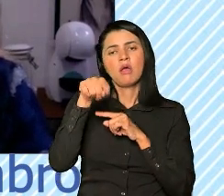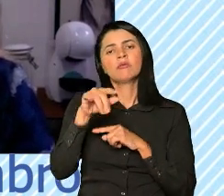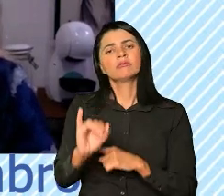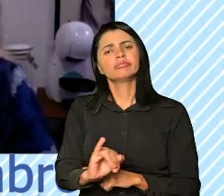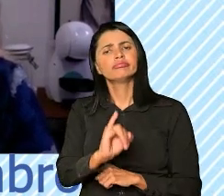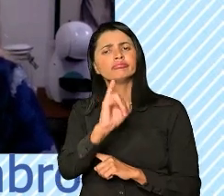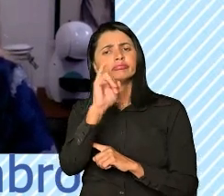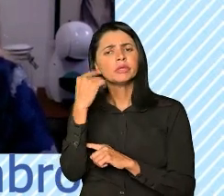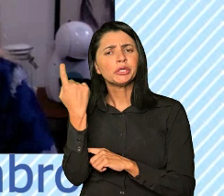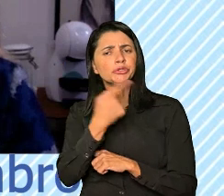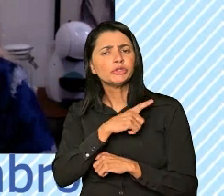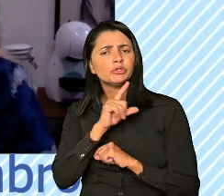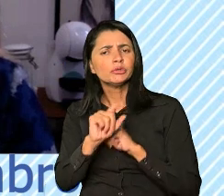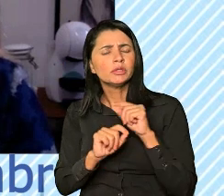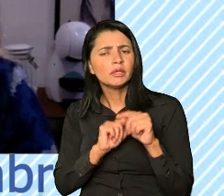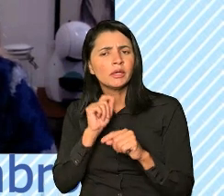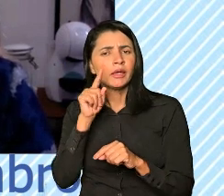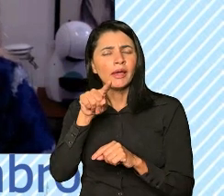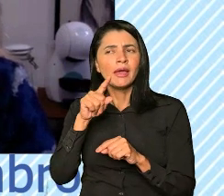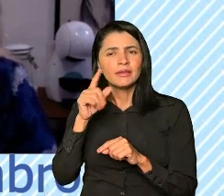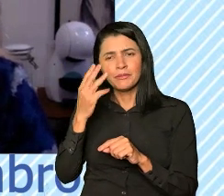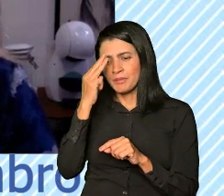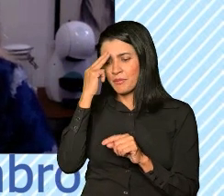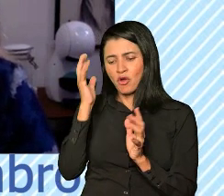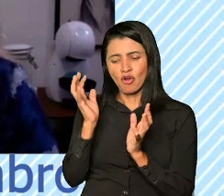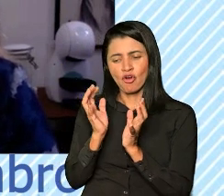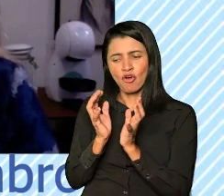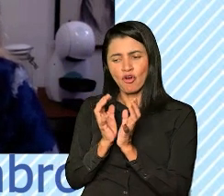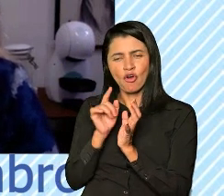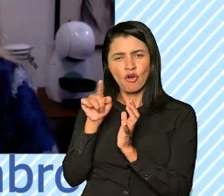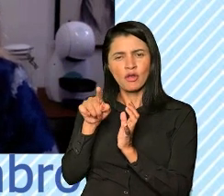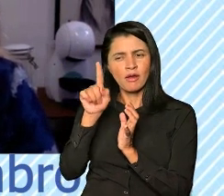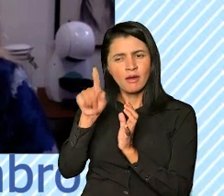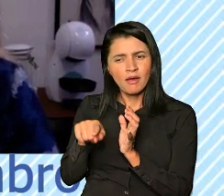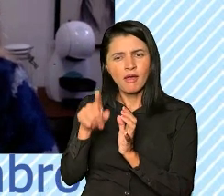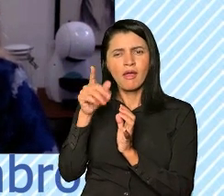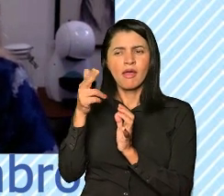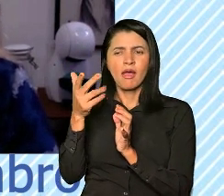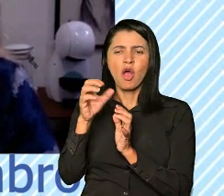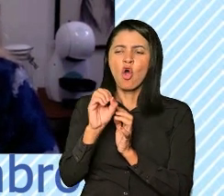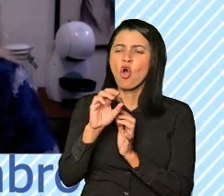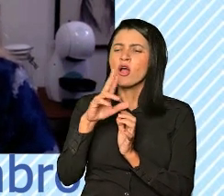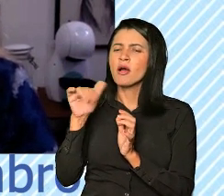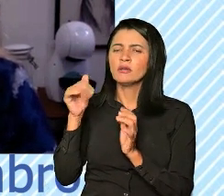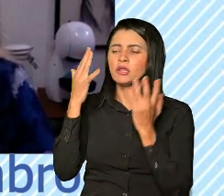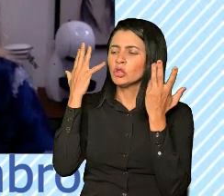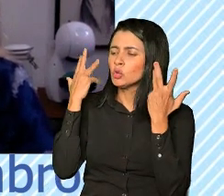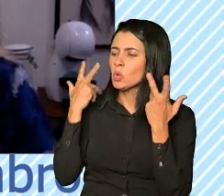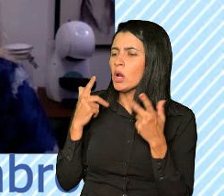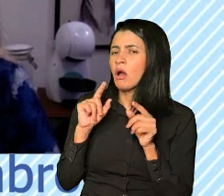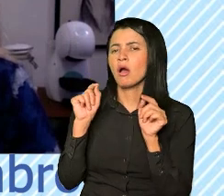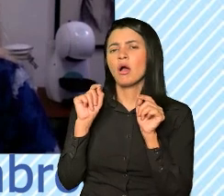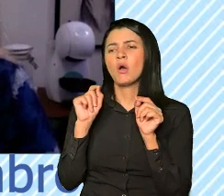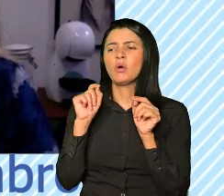consiga desmistificar a memória coletiva como algo absolutamente orgânico, natural,